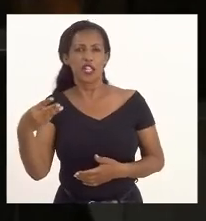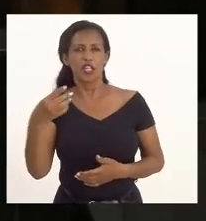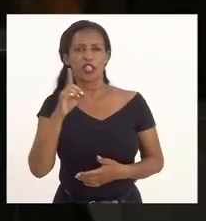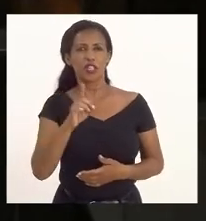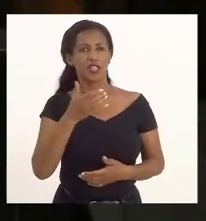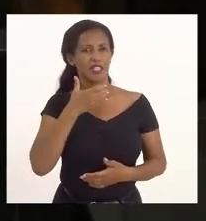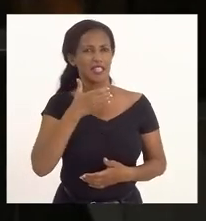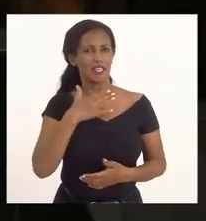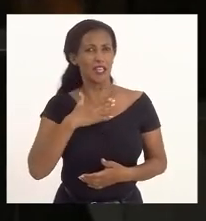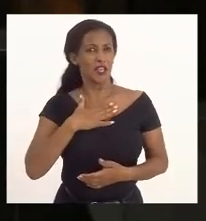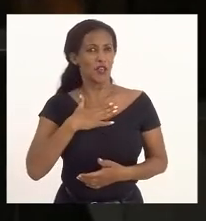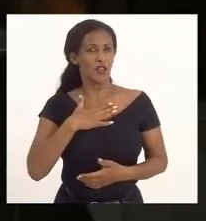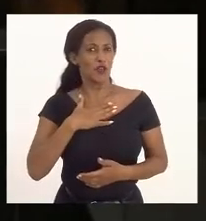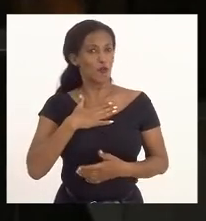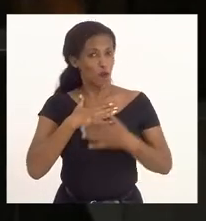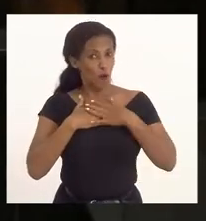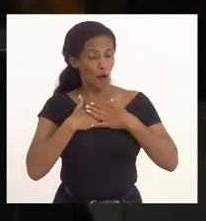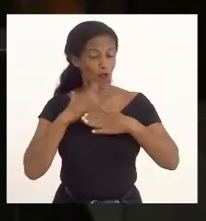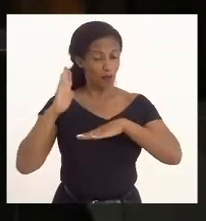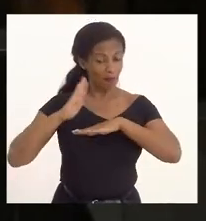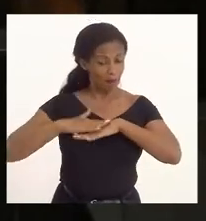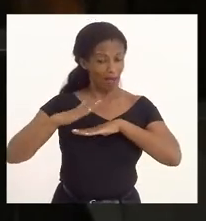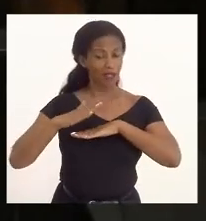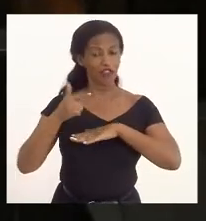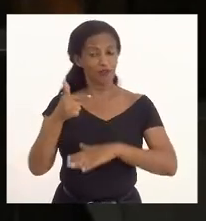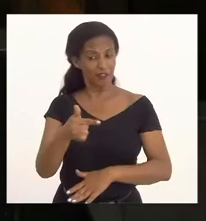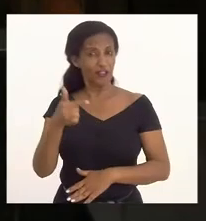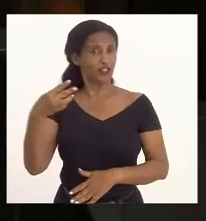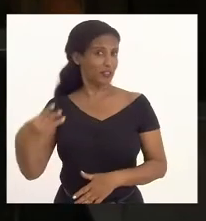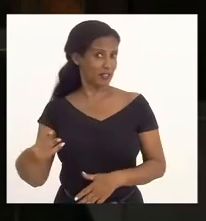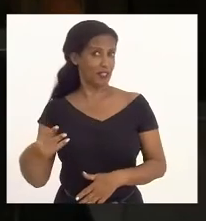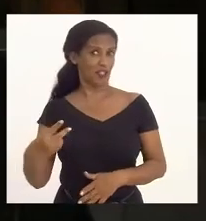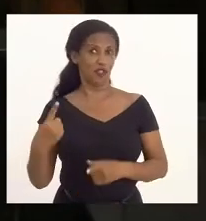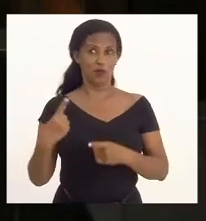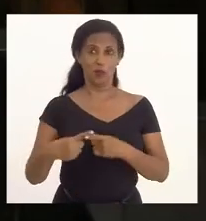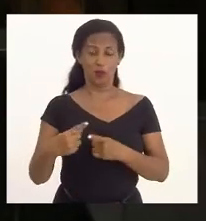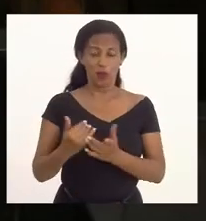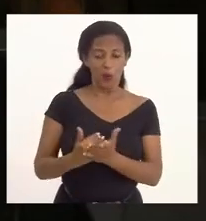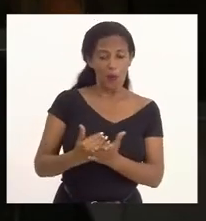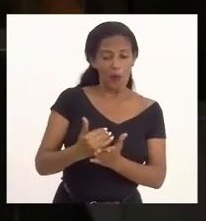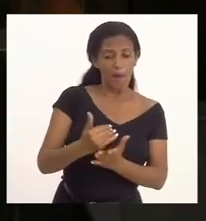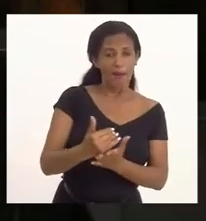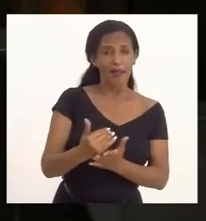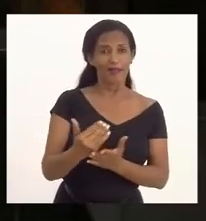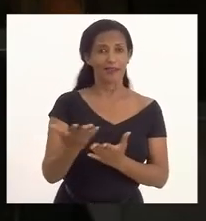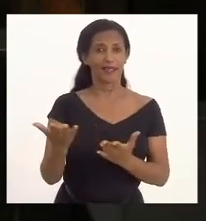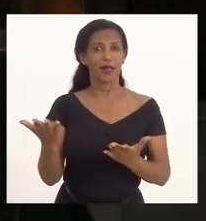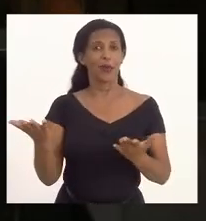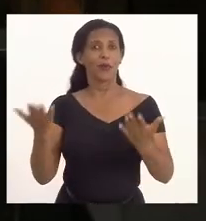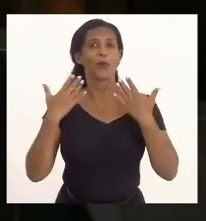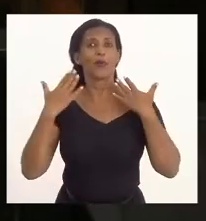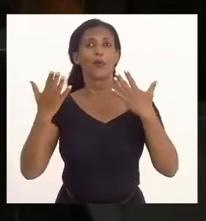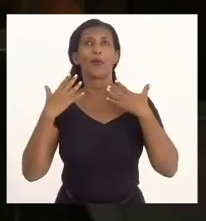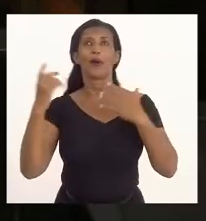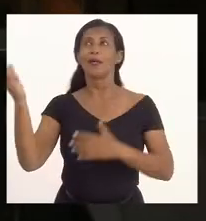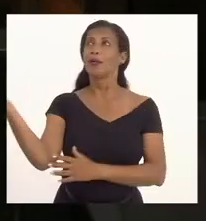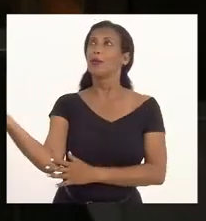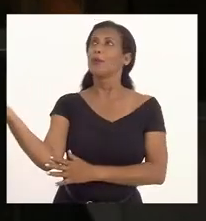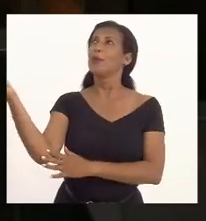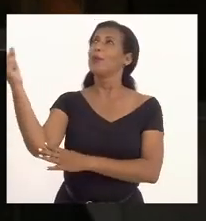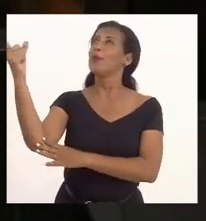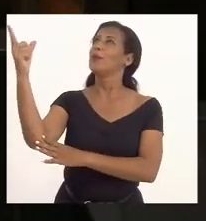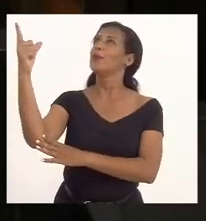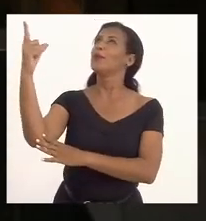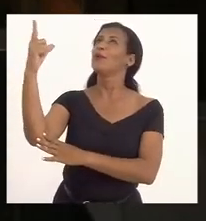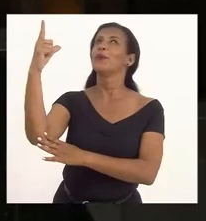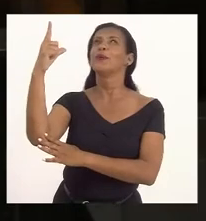Eu gosto mais do dia 23 de dezembro, porque inicia o verão e o sol entra no